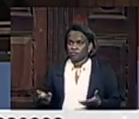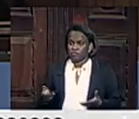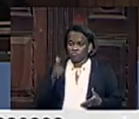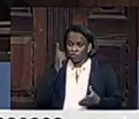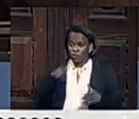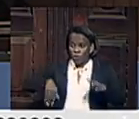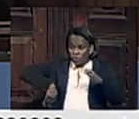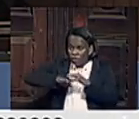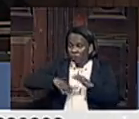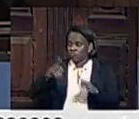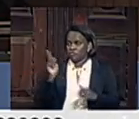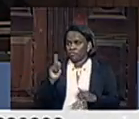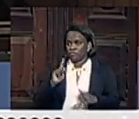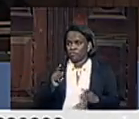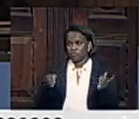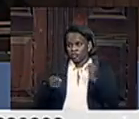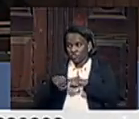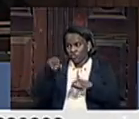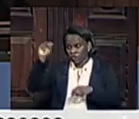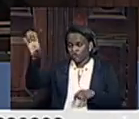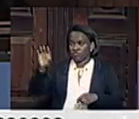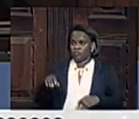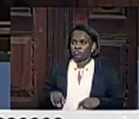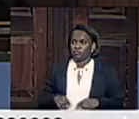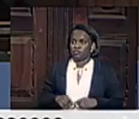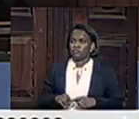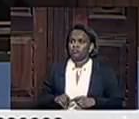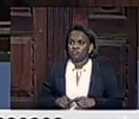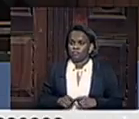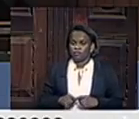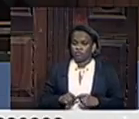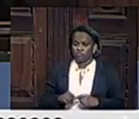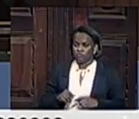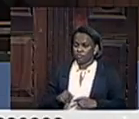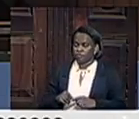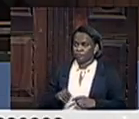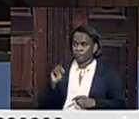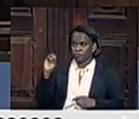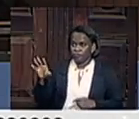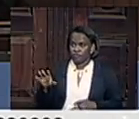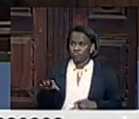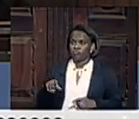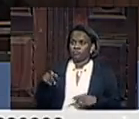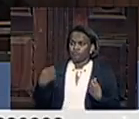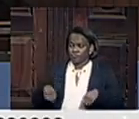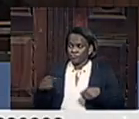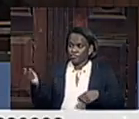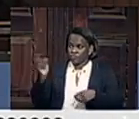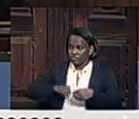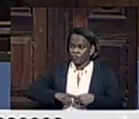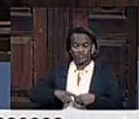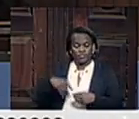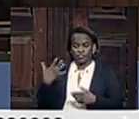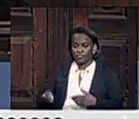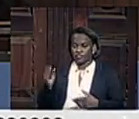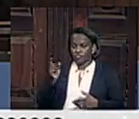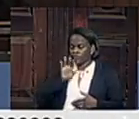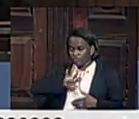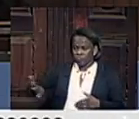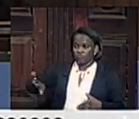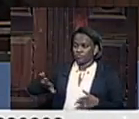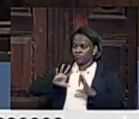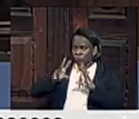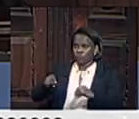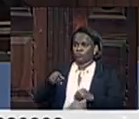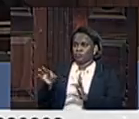não. Devolve essa bola para o lado de fora. E nós temos que devolver, reprovando, rejeitando todas